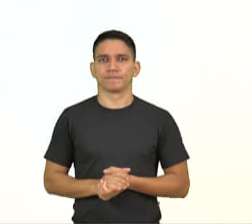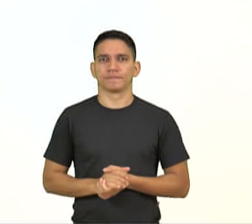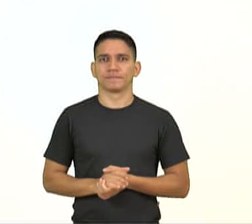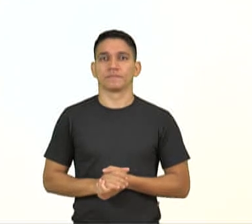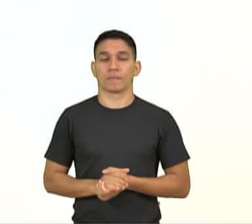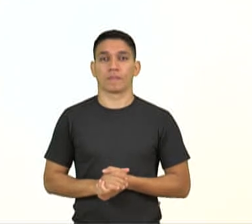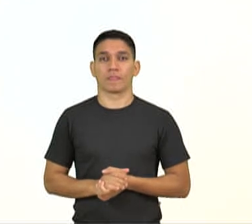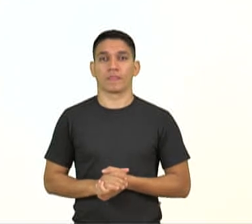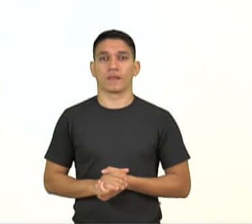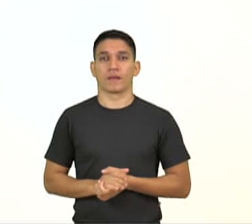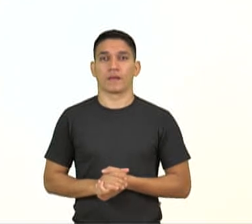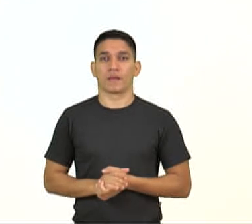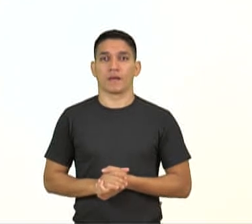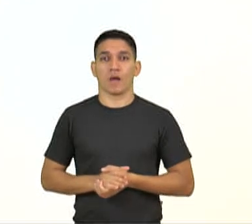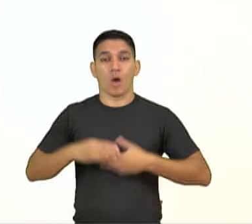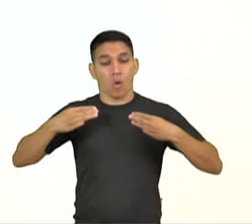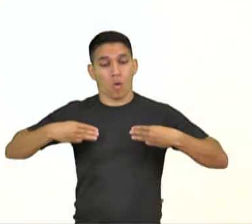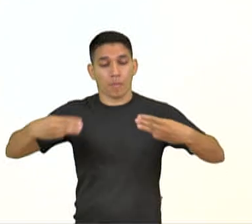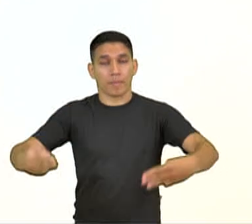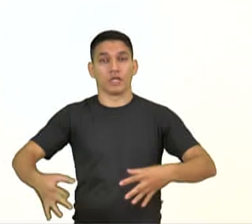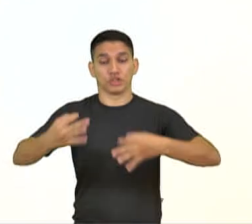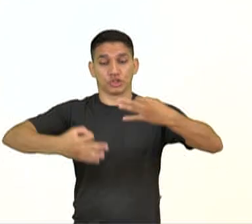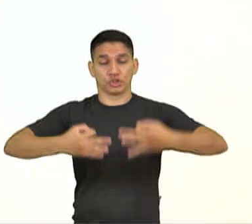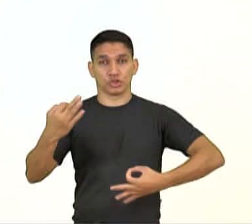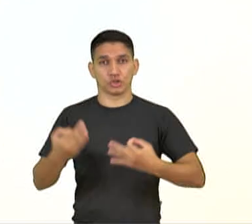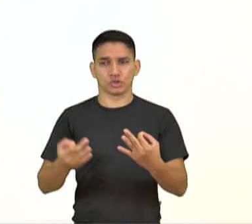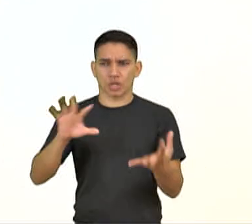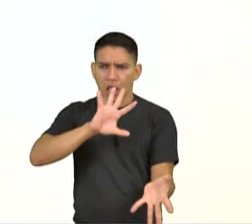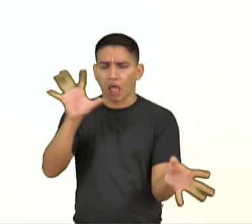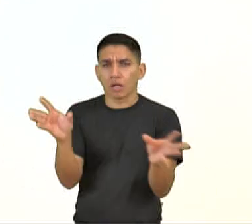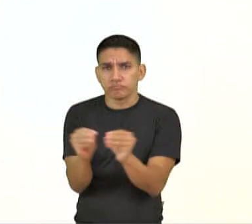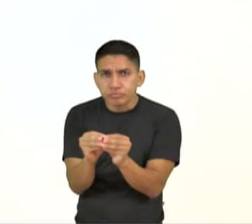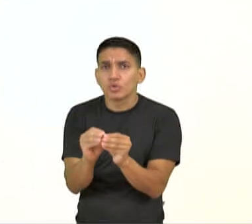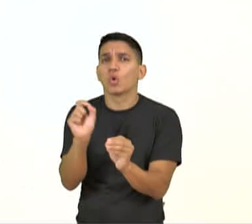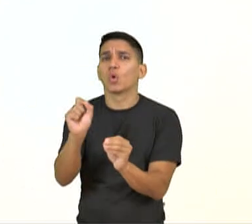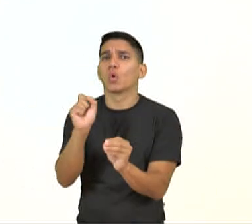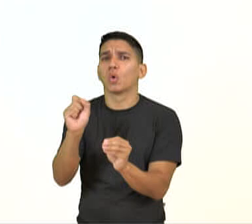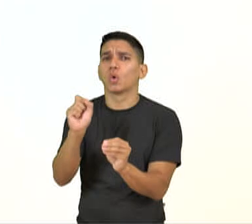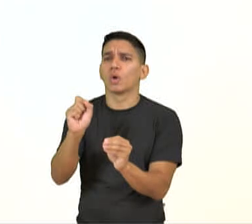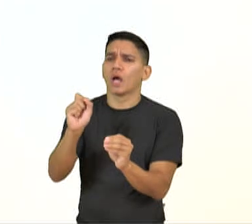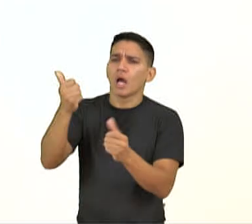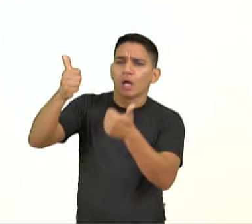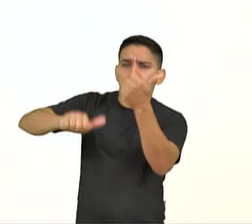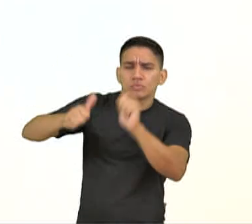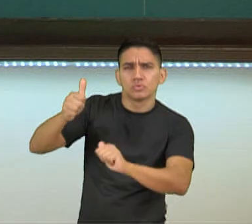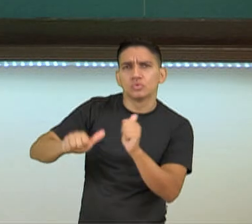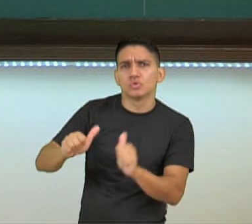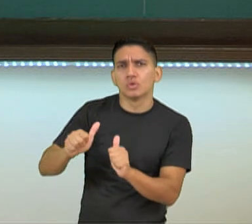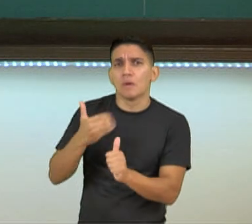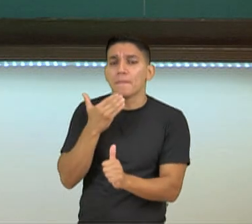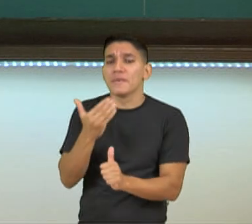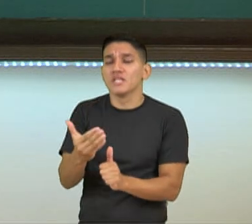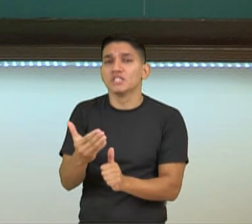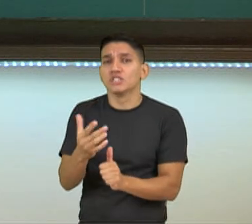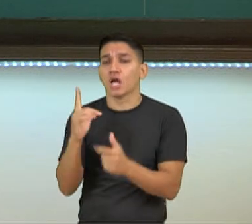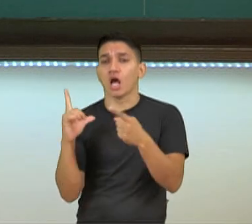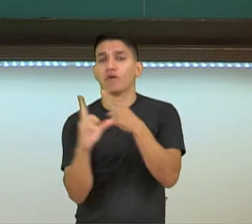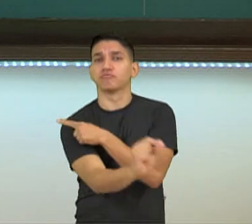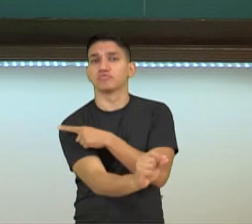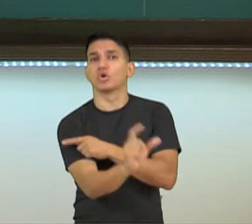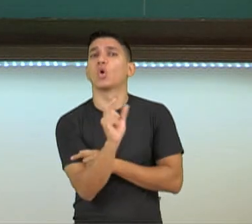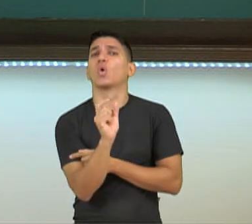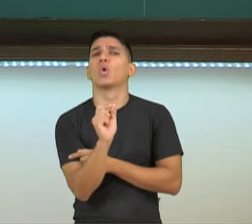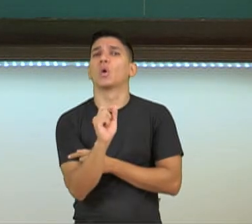Justiça conclui análise de 100 mil pedidos de refúgio. Então, preste bastante atenção, porque esse tema é